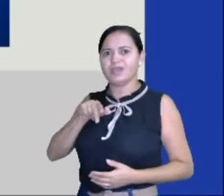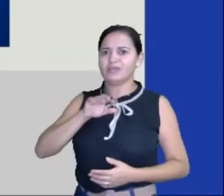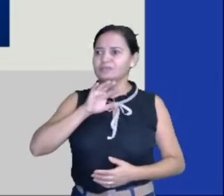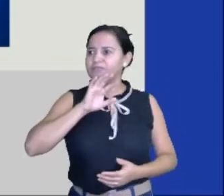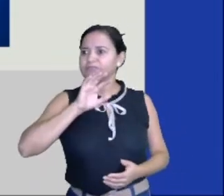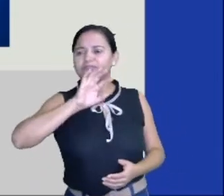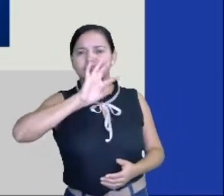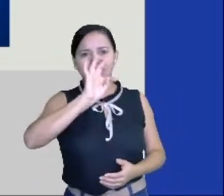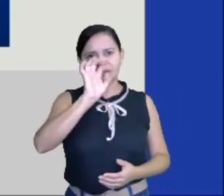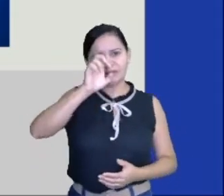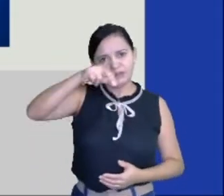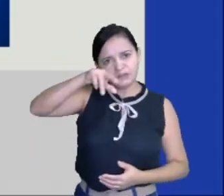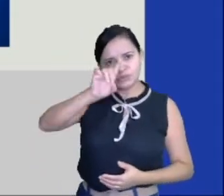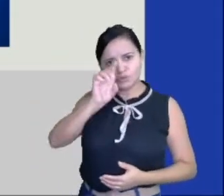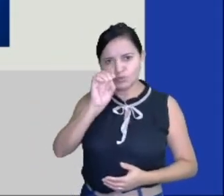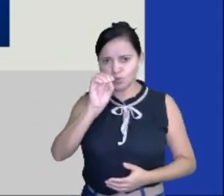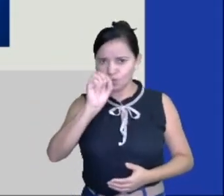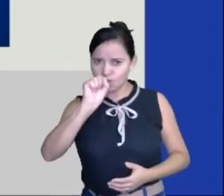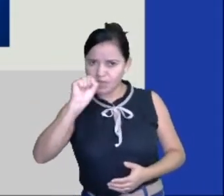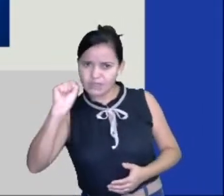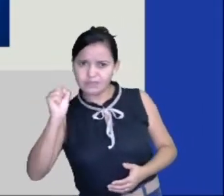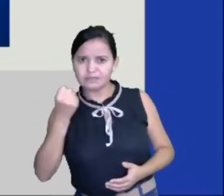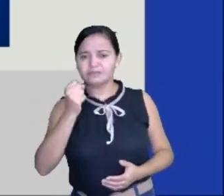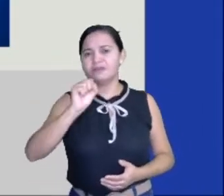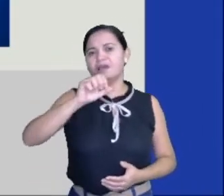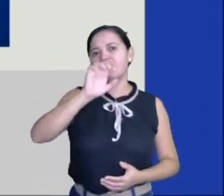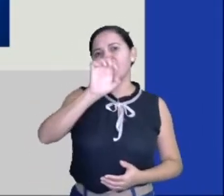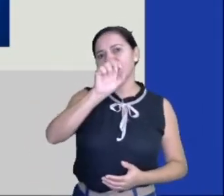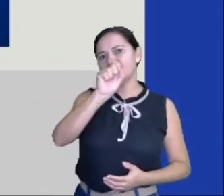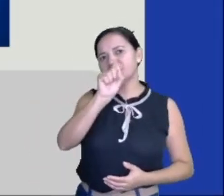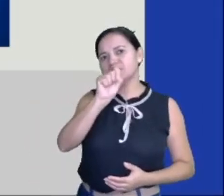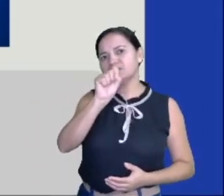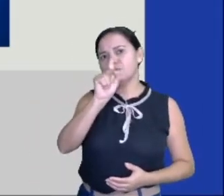esponjas, que servem para